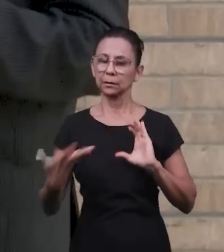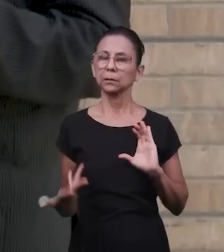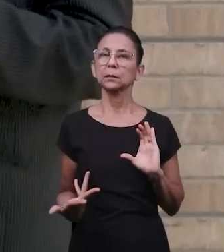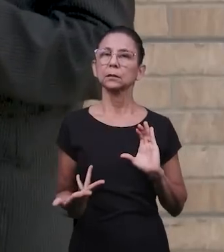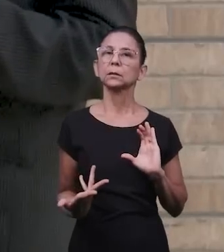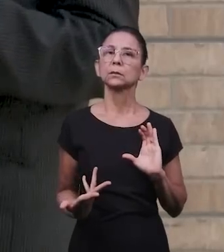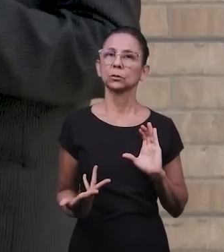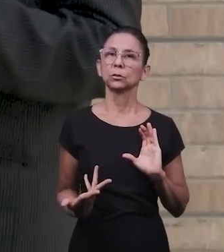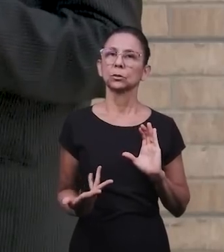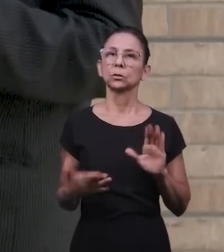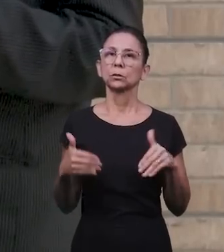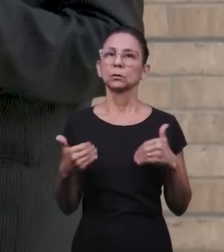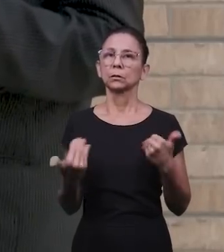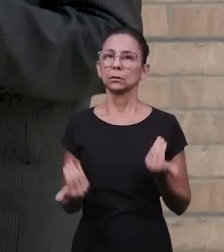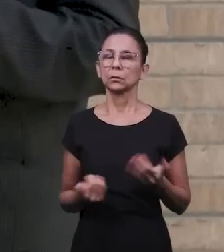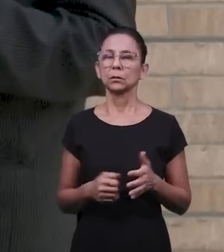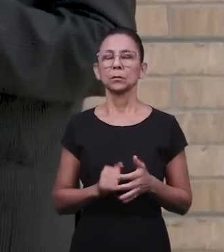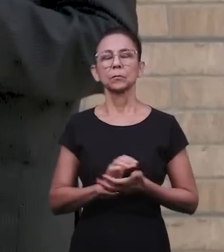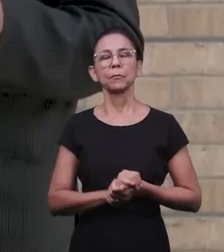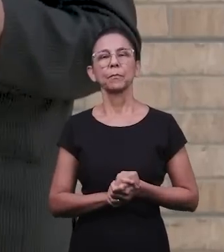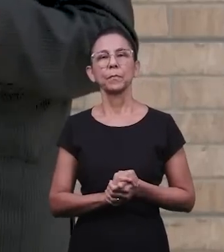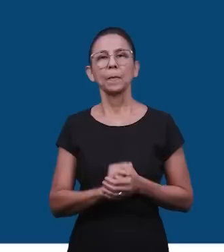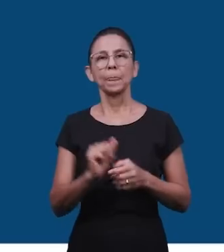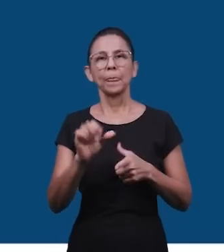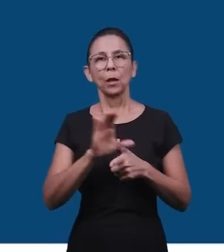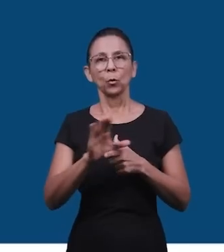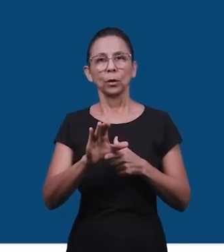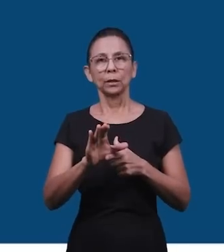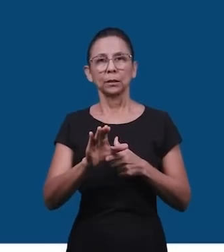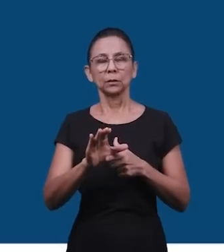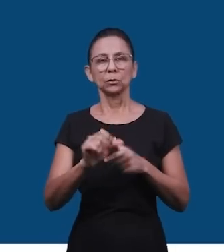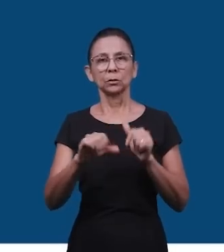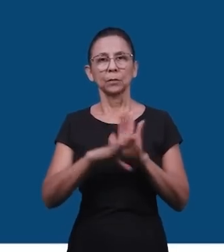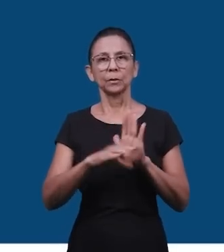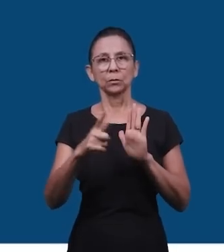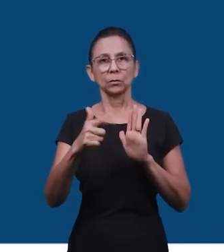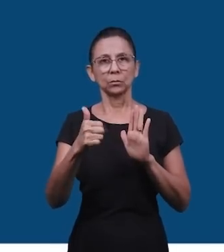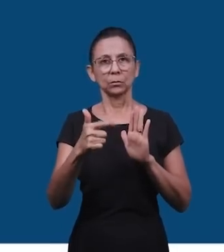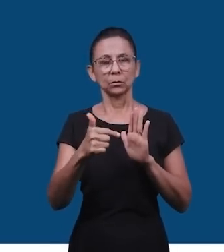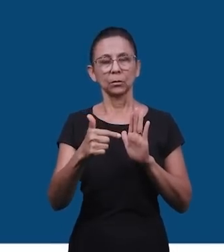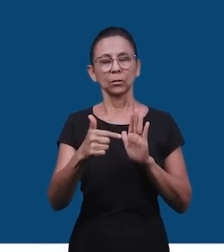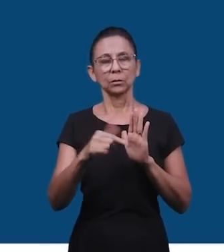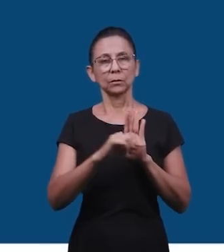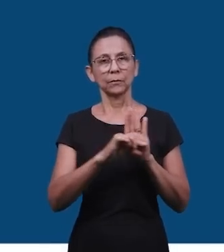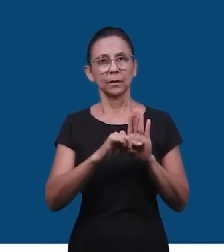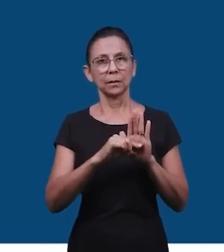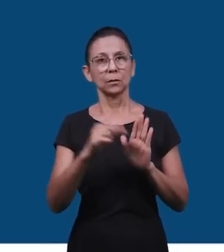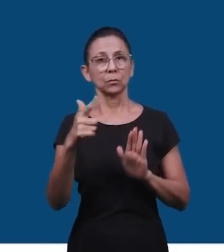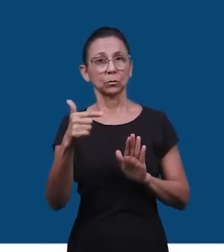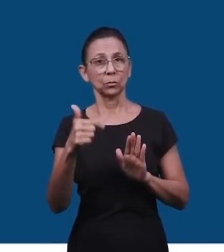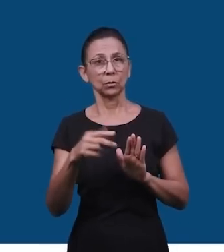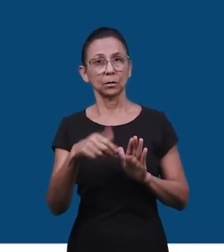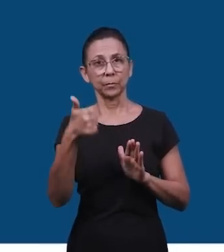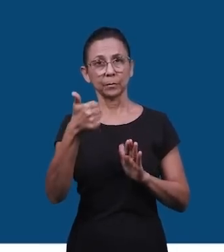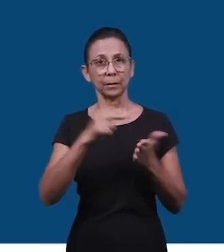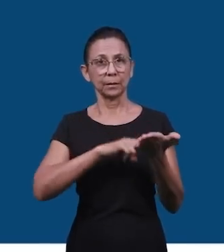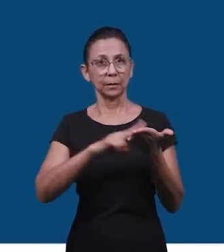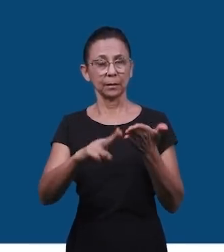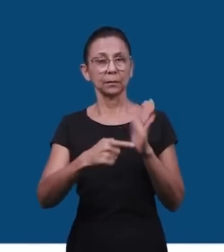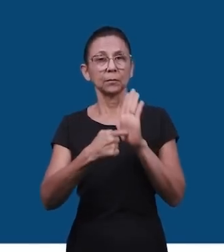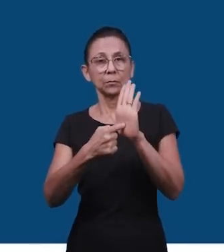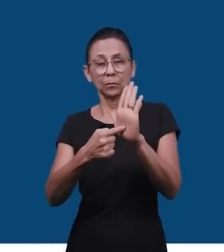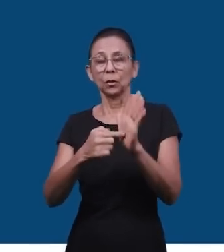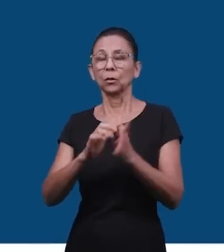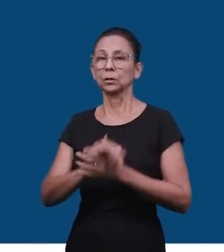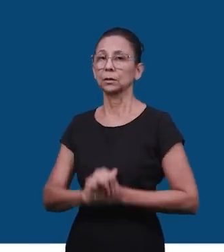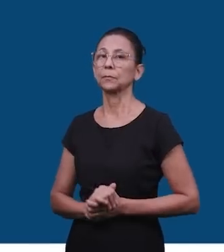característica. Então, na primeira carta aos Coríntios, capítulo 12, versículo 12, nos fala